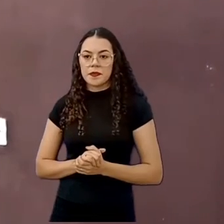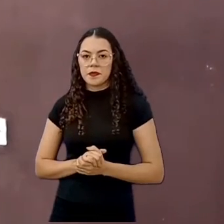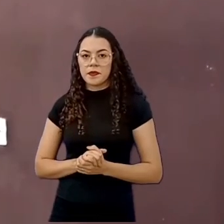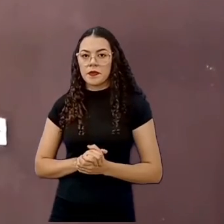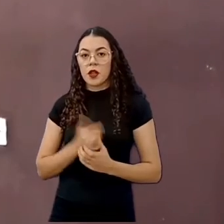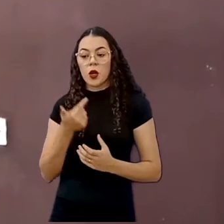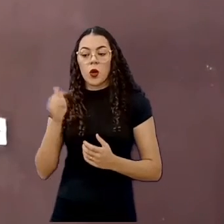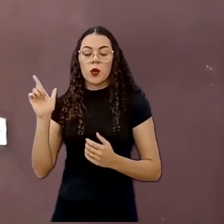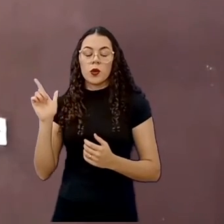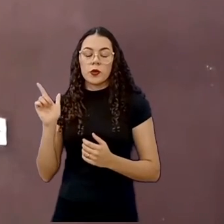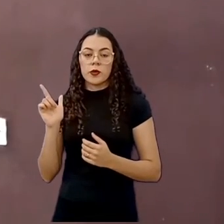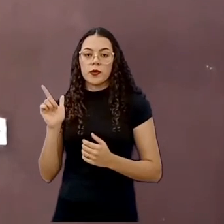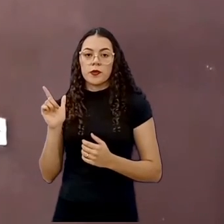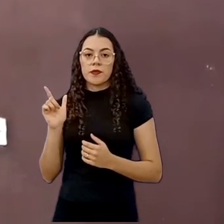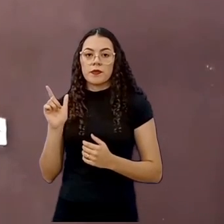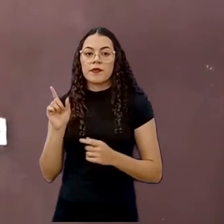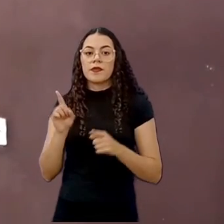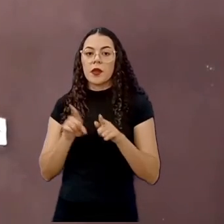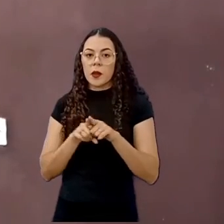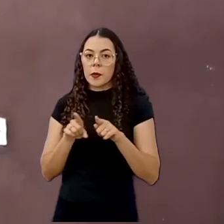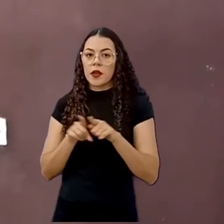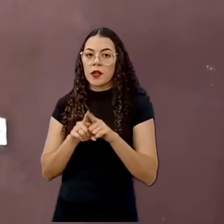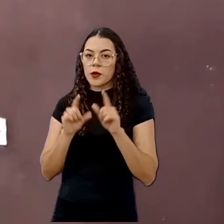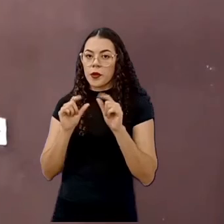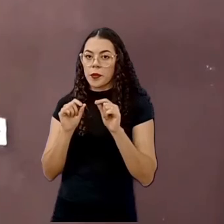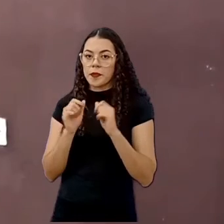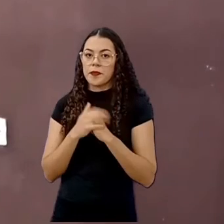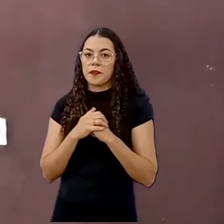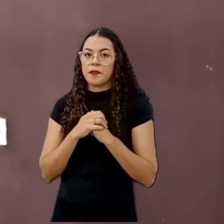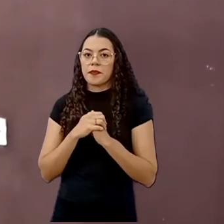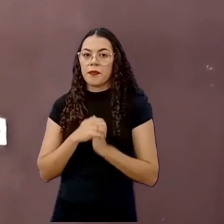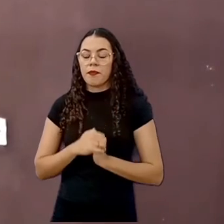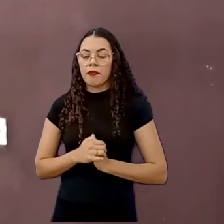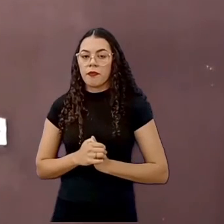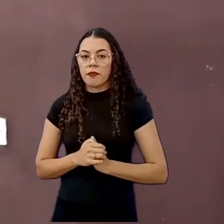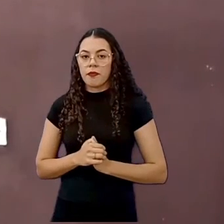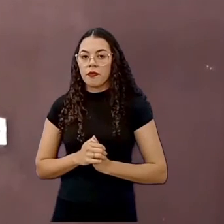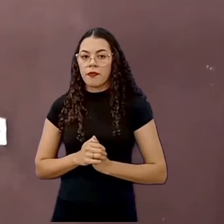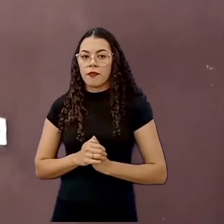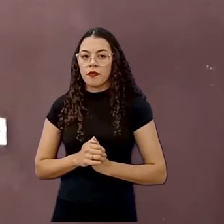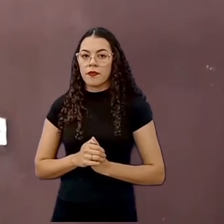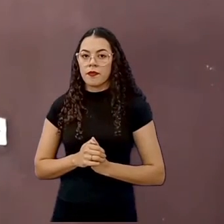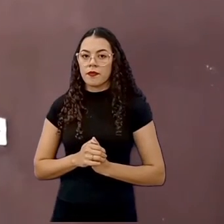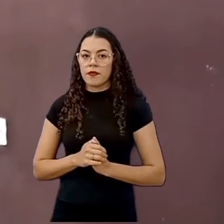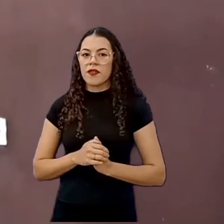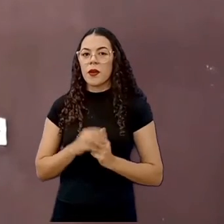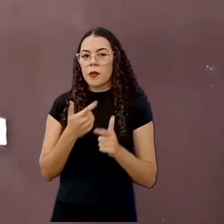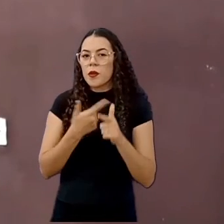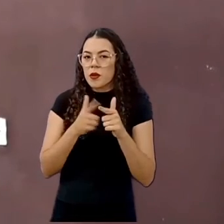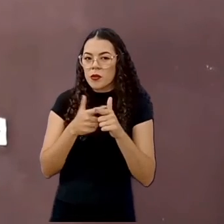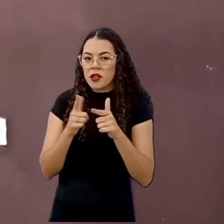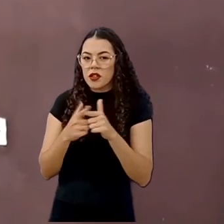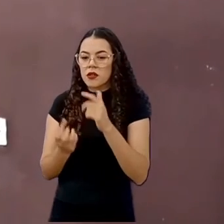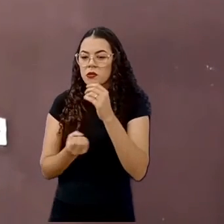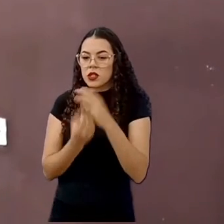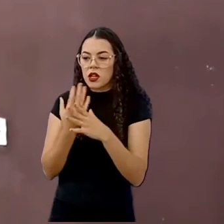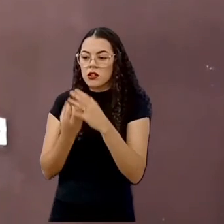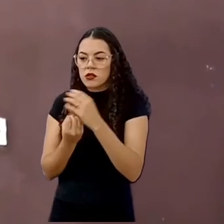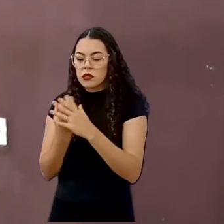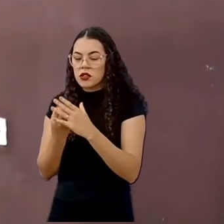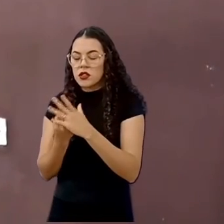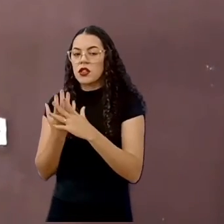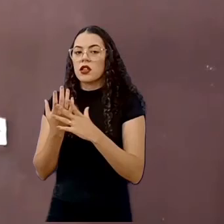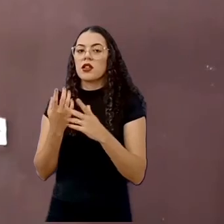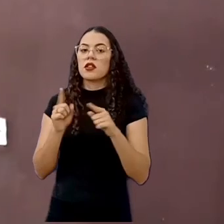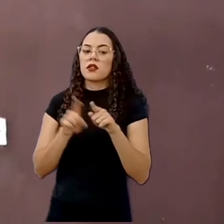E outra coisa também, que está muito em linha com isso, é o seguinte: mesmo em meio a essas situações, mesmo em meio a